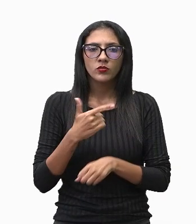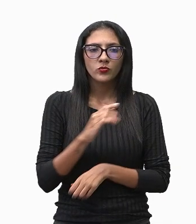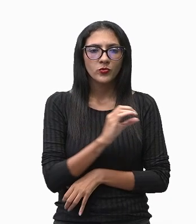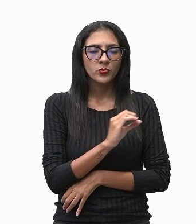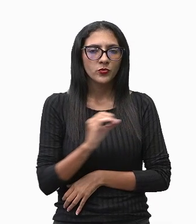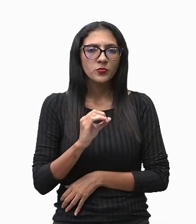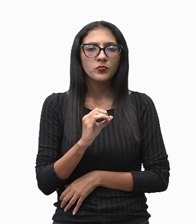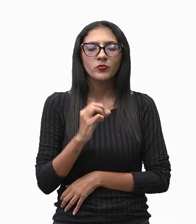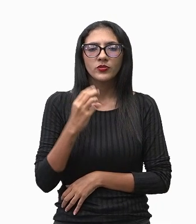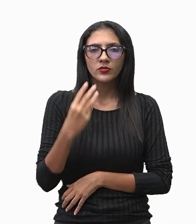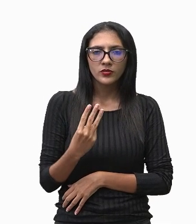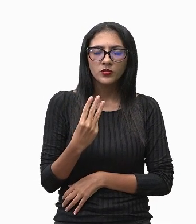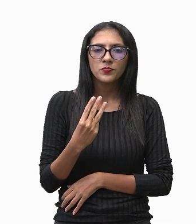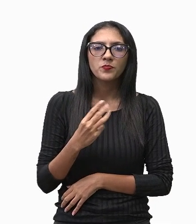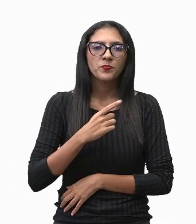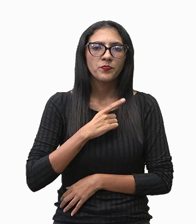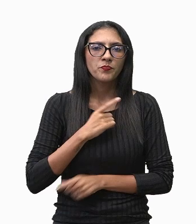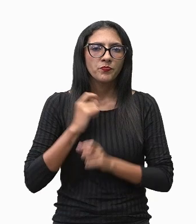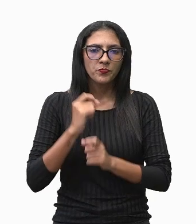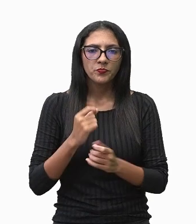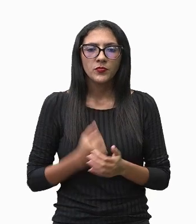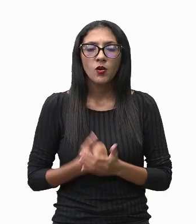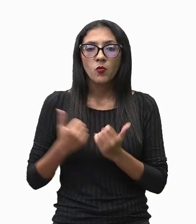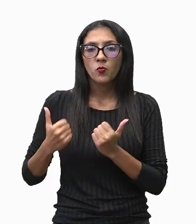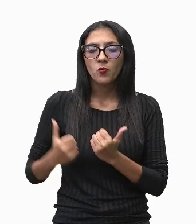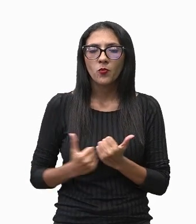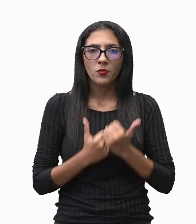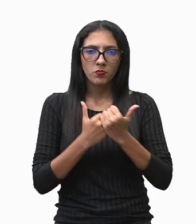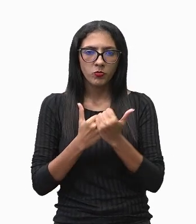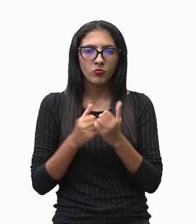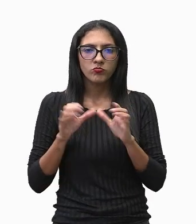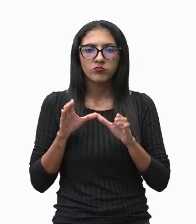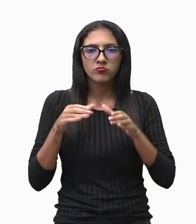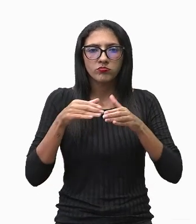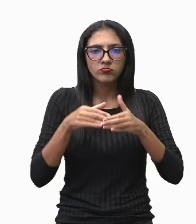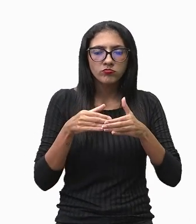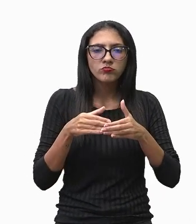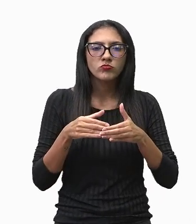né, nós temos, com o apoio das tropas britânicas,